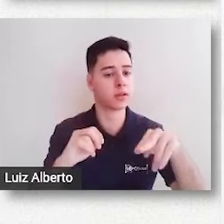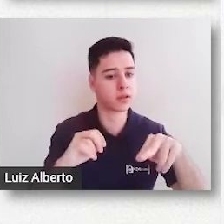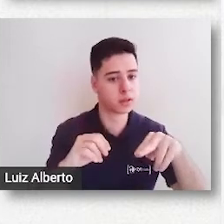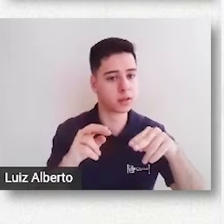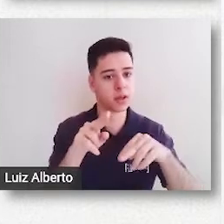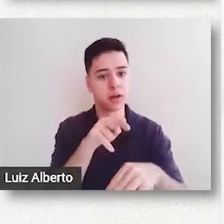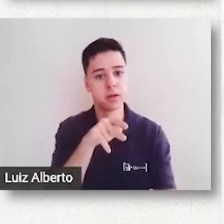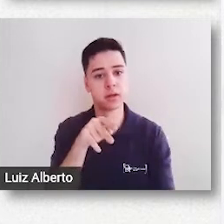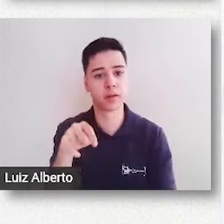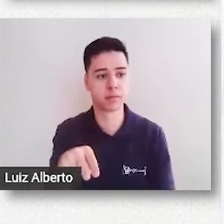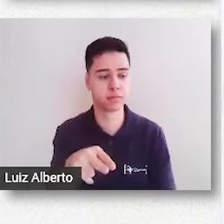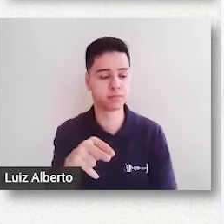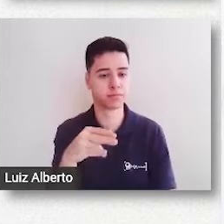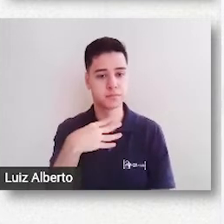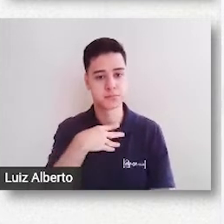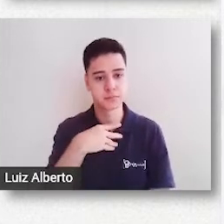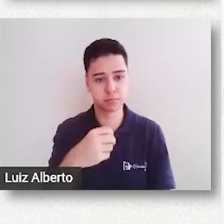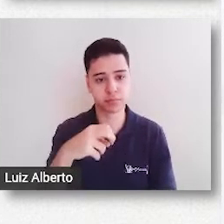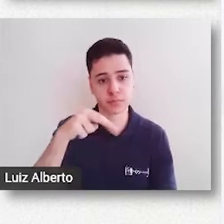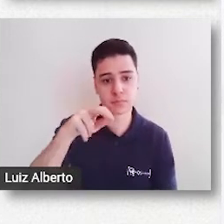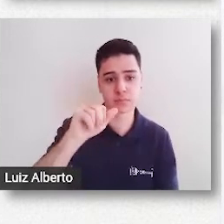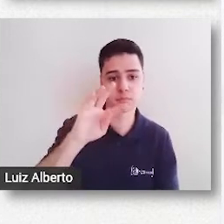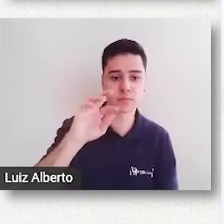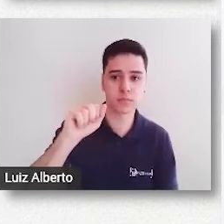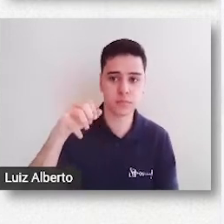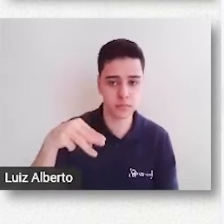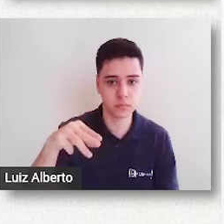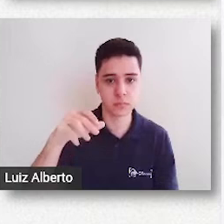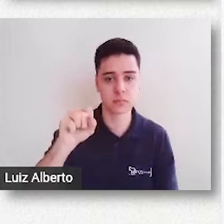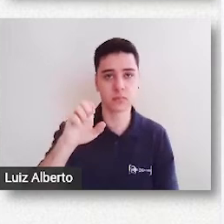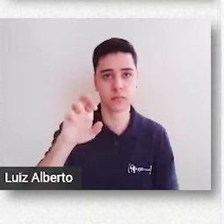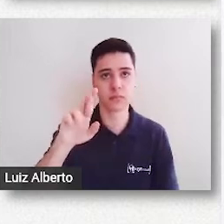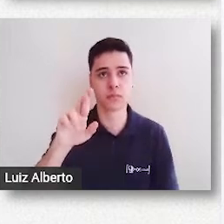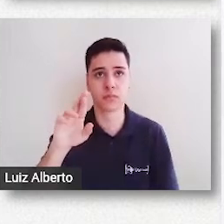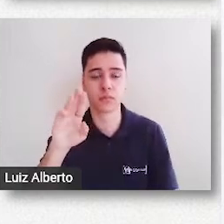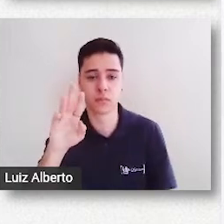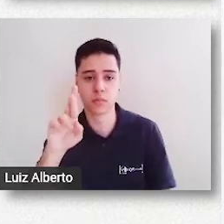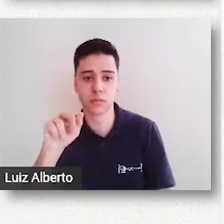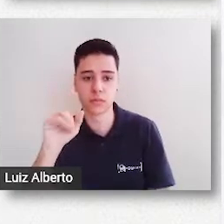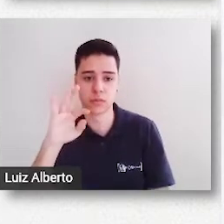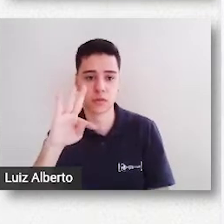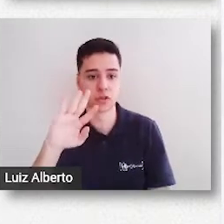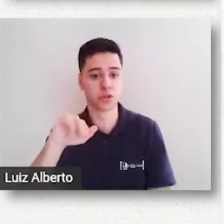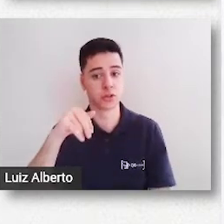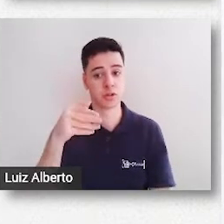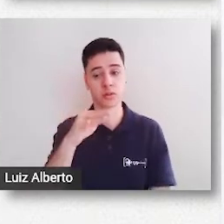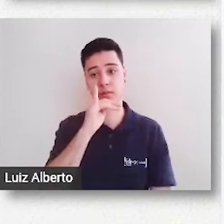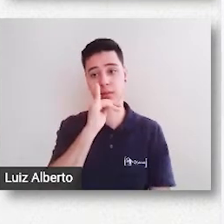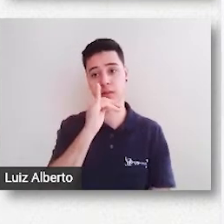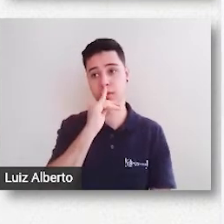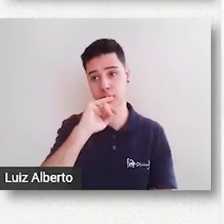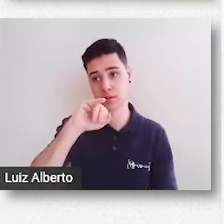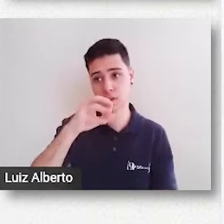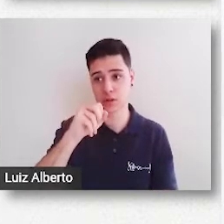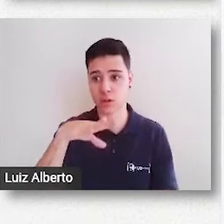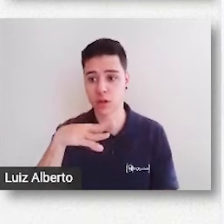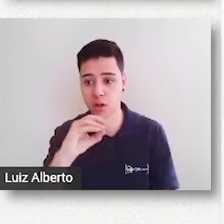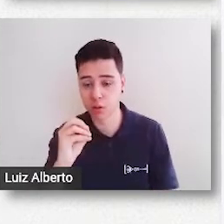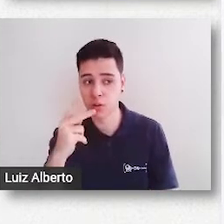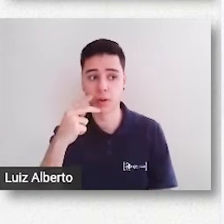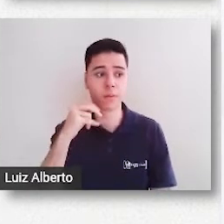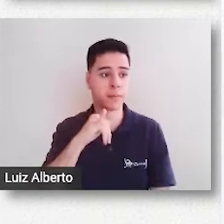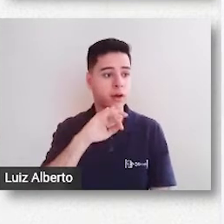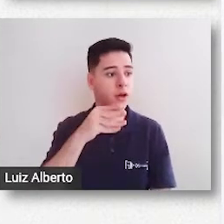né? Filhos de Matã e Sebrat. Né? Então, Jacó é pai de José